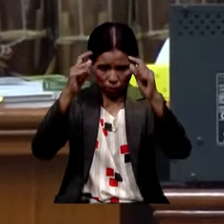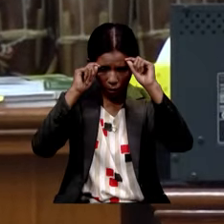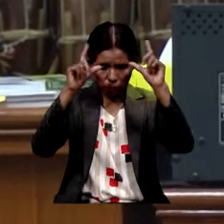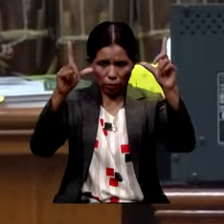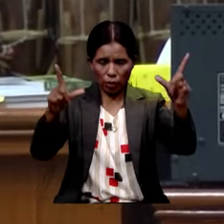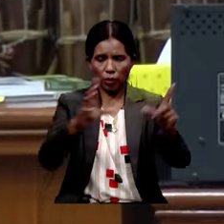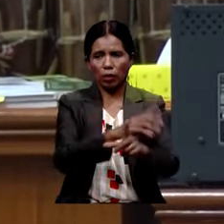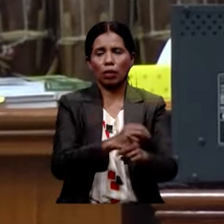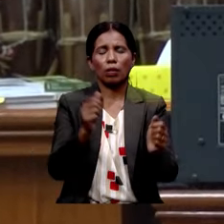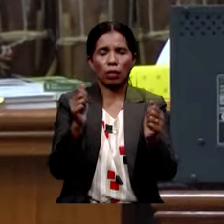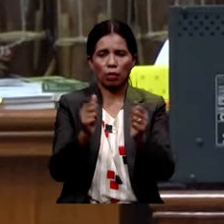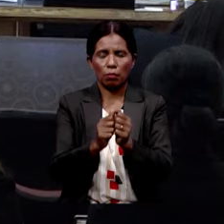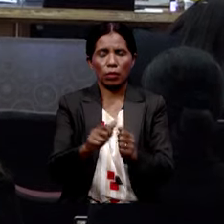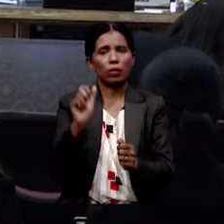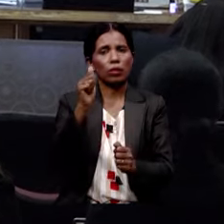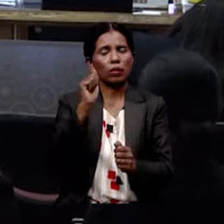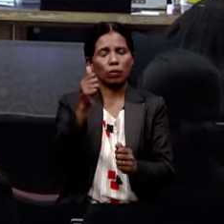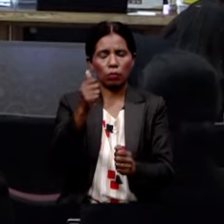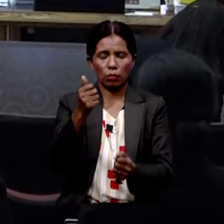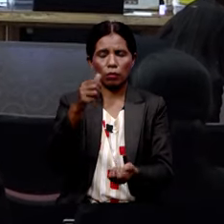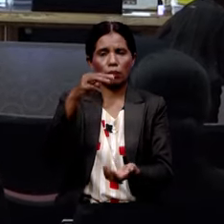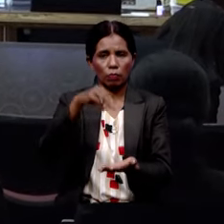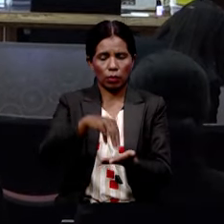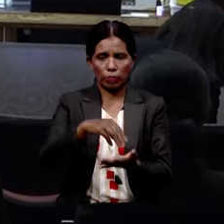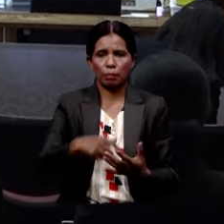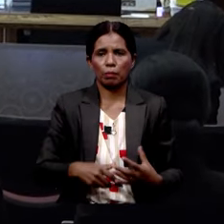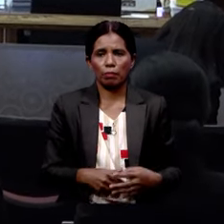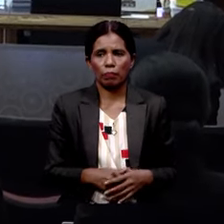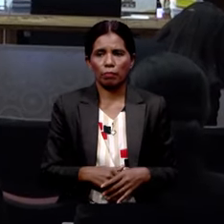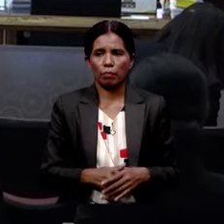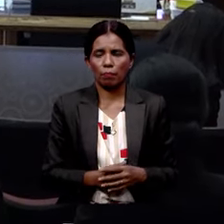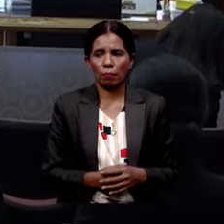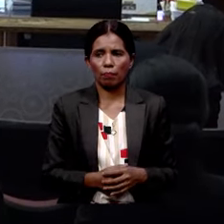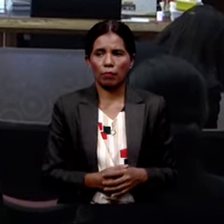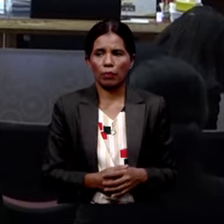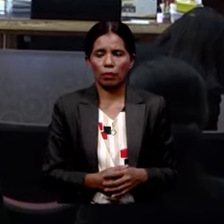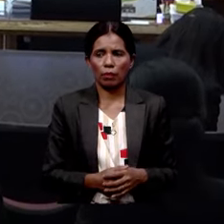montante tocou-se anulo recém. Adriano Verdial, Zaime dos Santos, GMN.